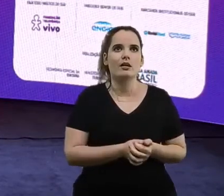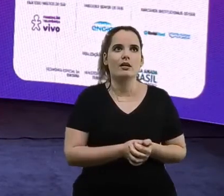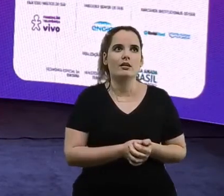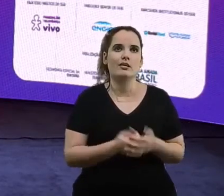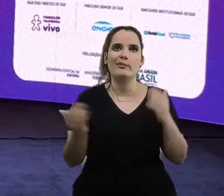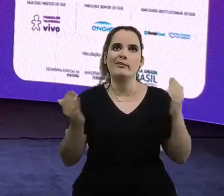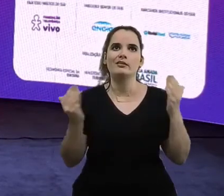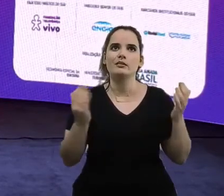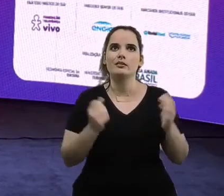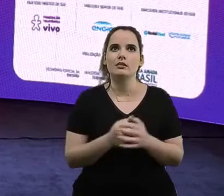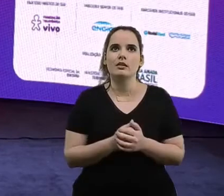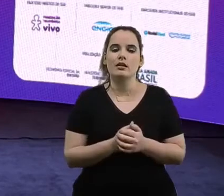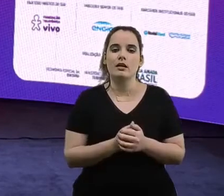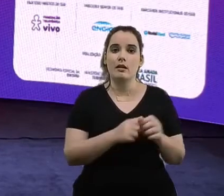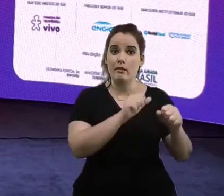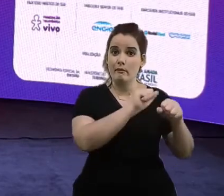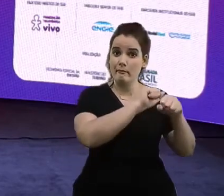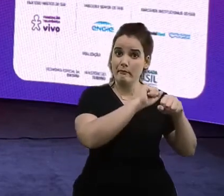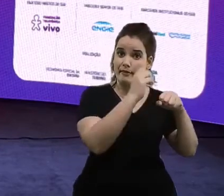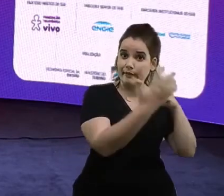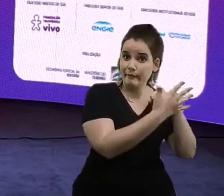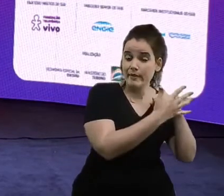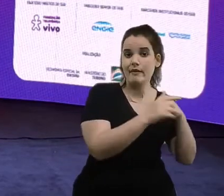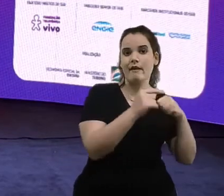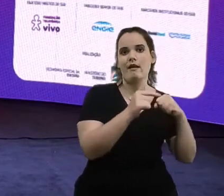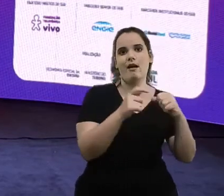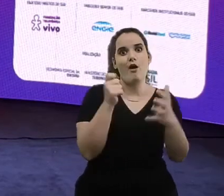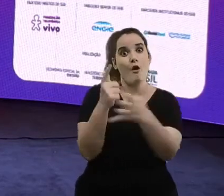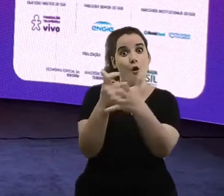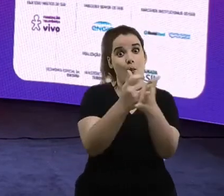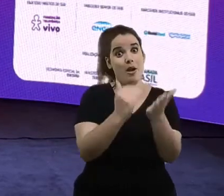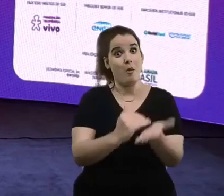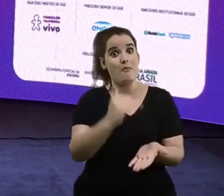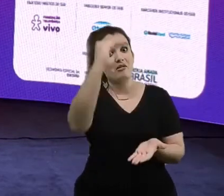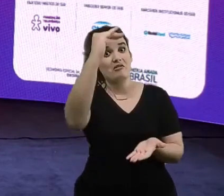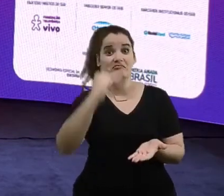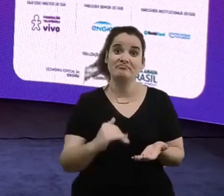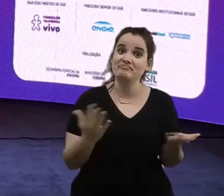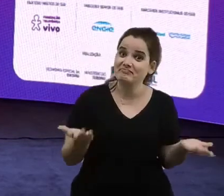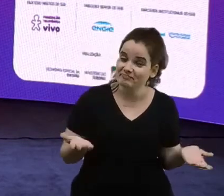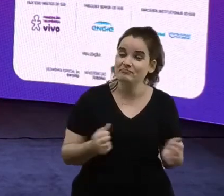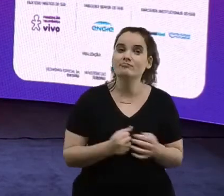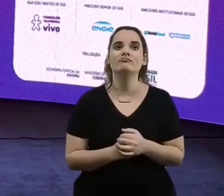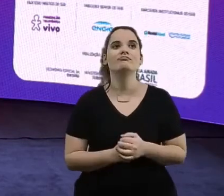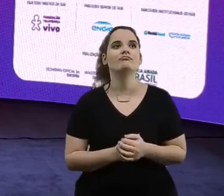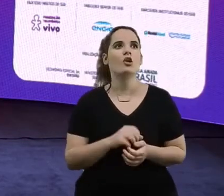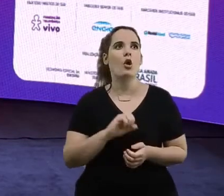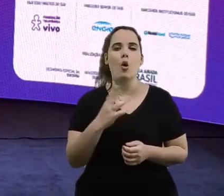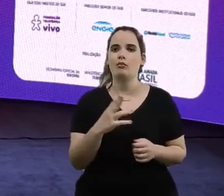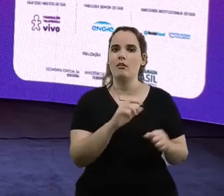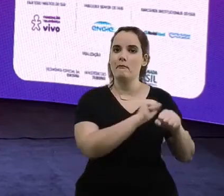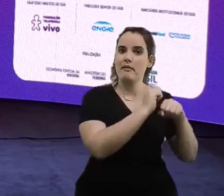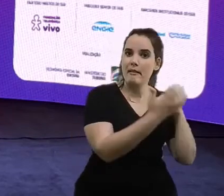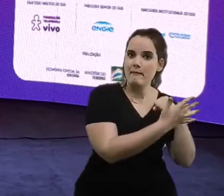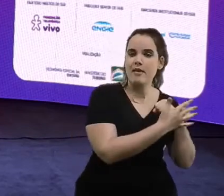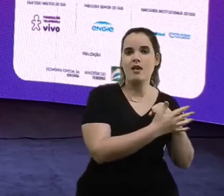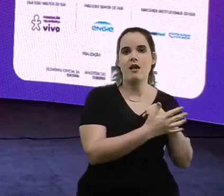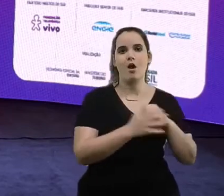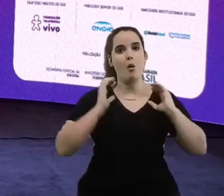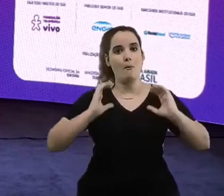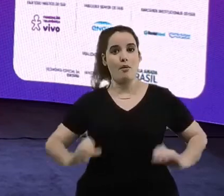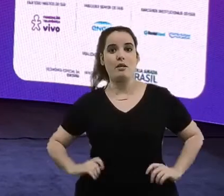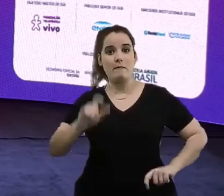a pandemia e o poder de compra, ou a pandemia e os hábitos das pessoas, por exemplo, em termos